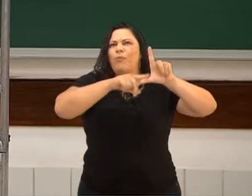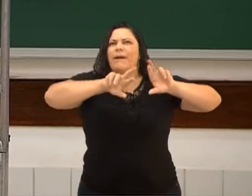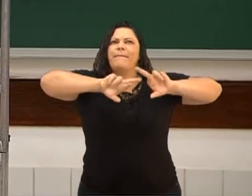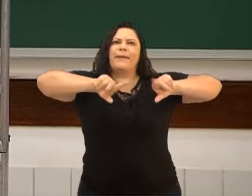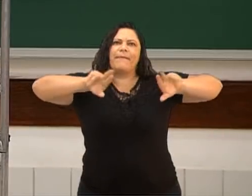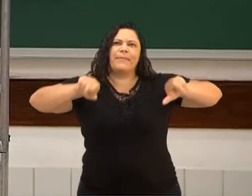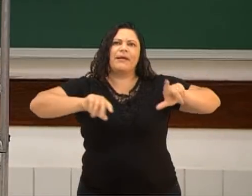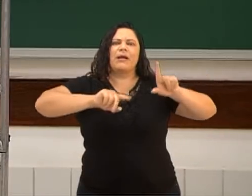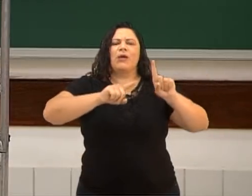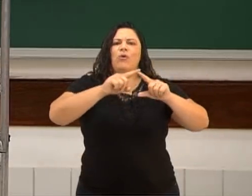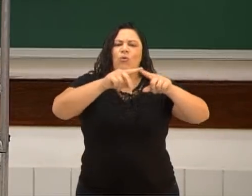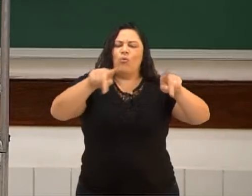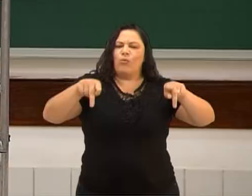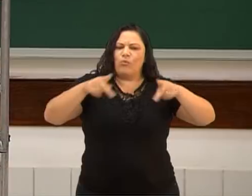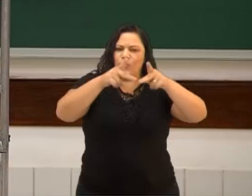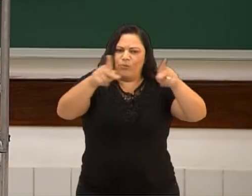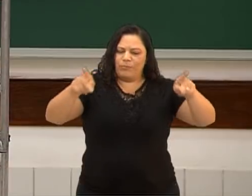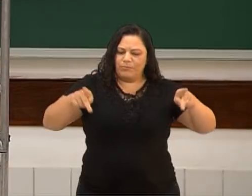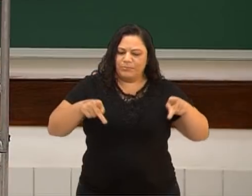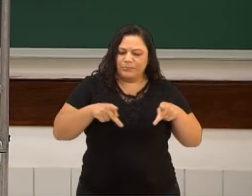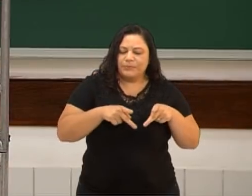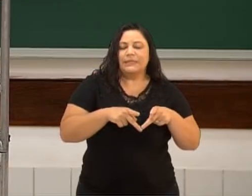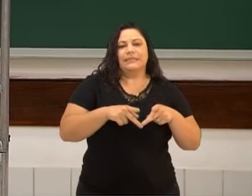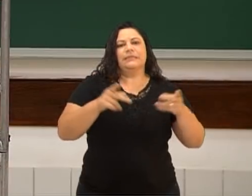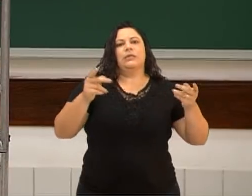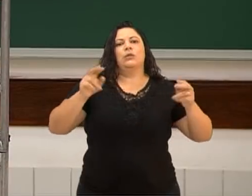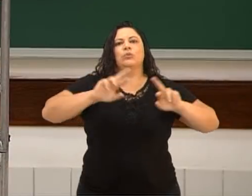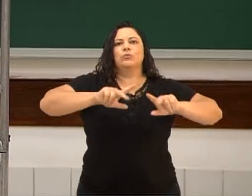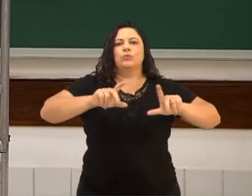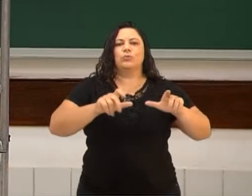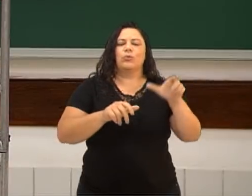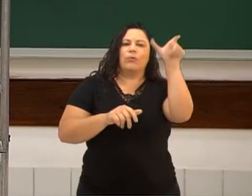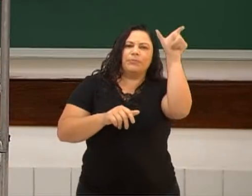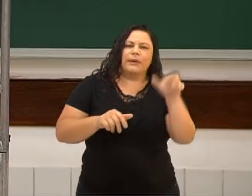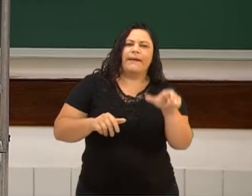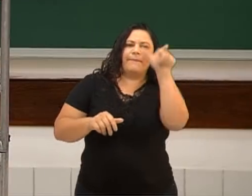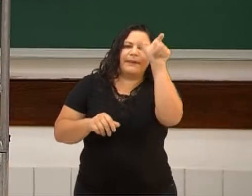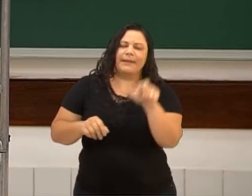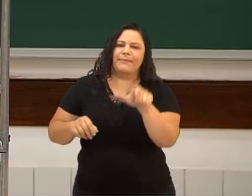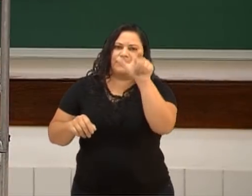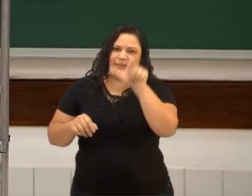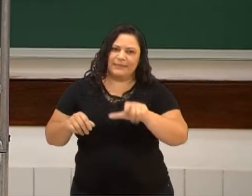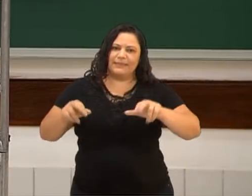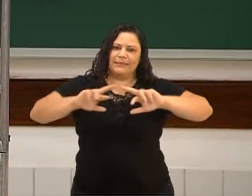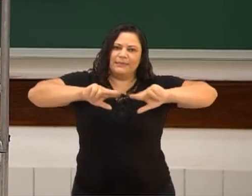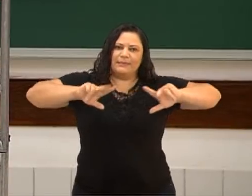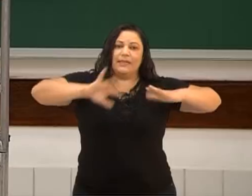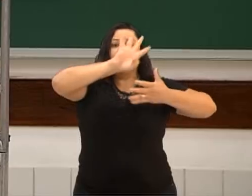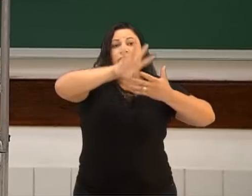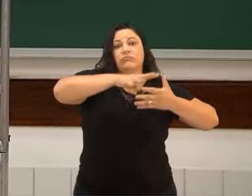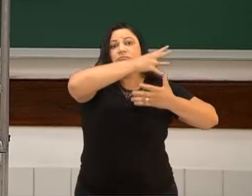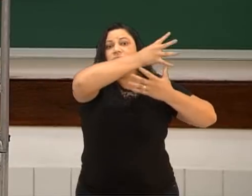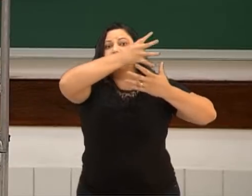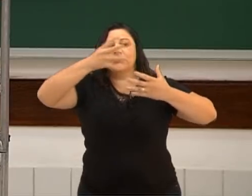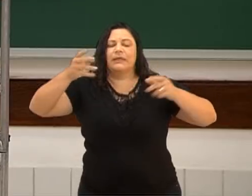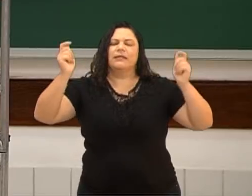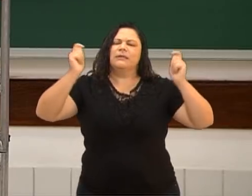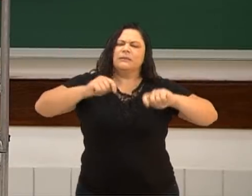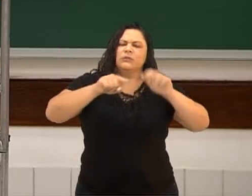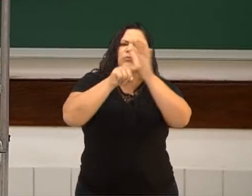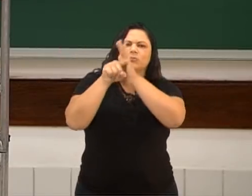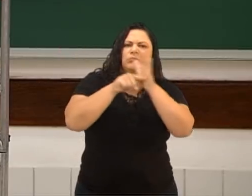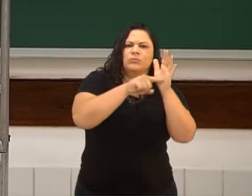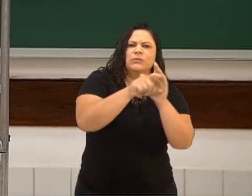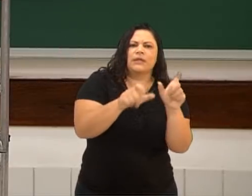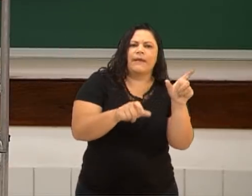de coluna, que vocês vão ver um pouco mais adiante, eles são utilizados para representar pesquisas. Essas